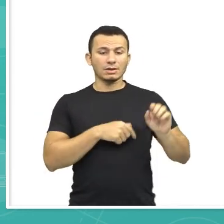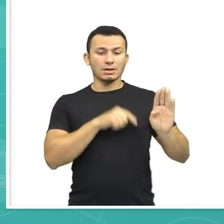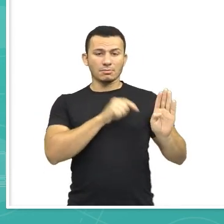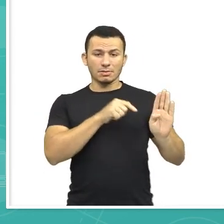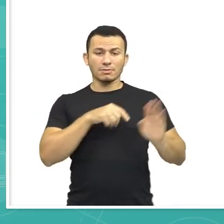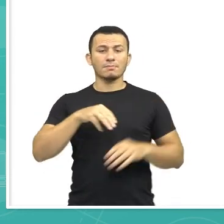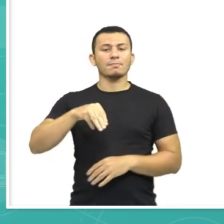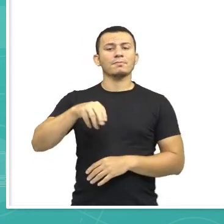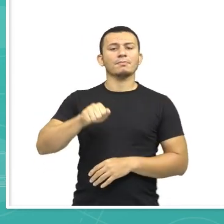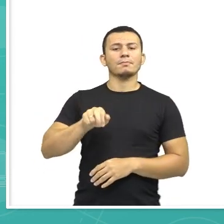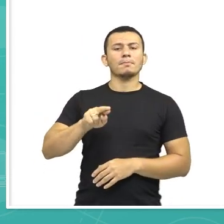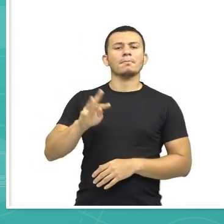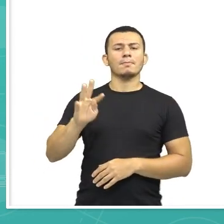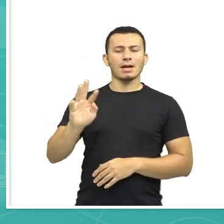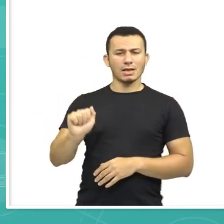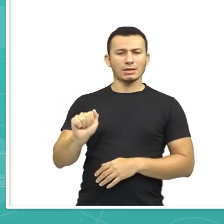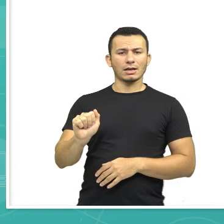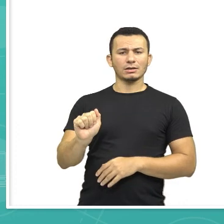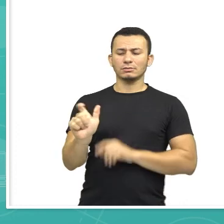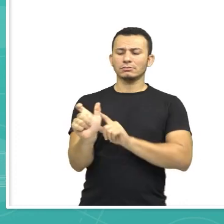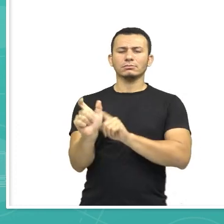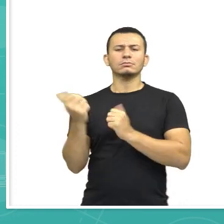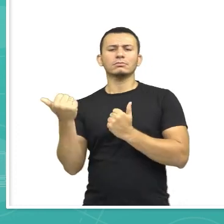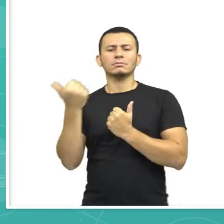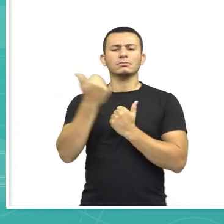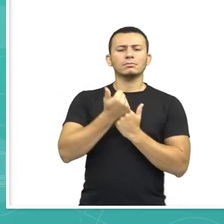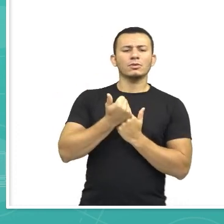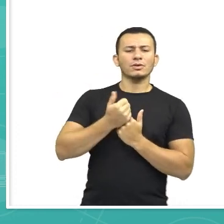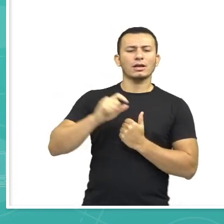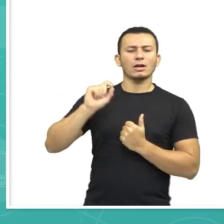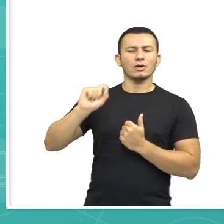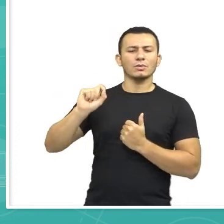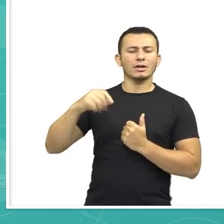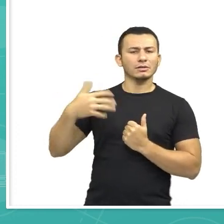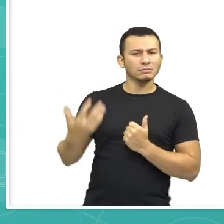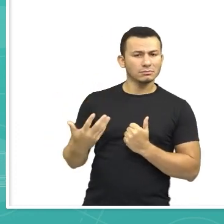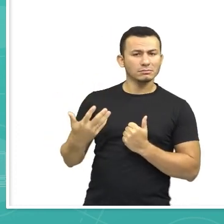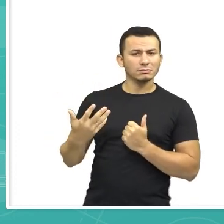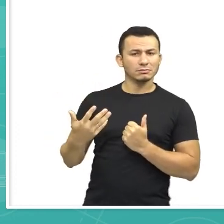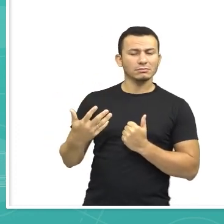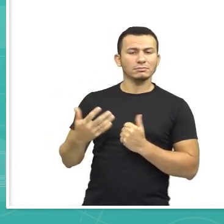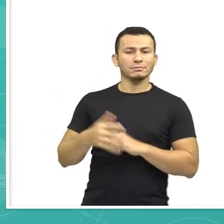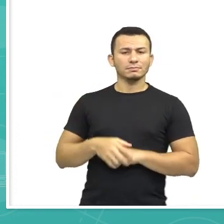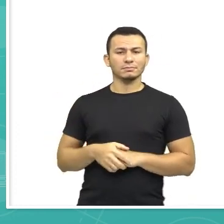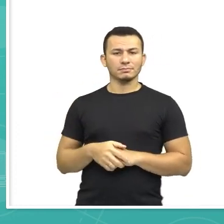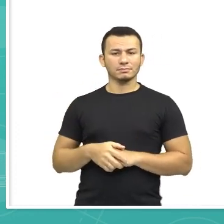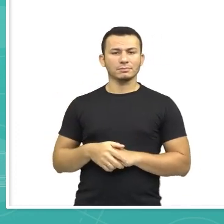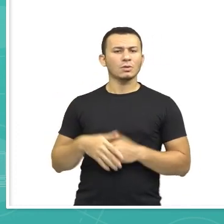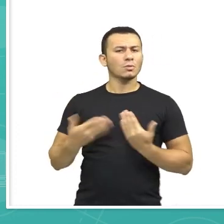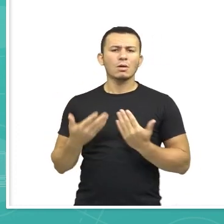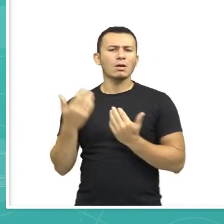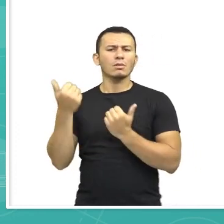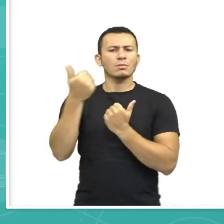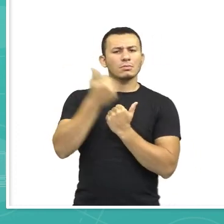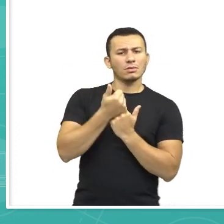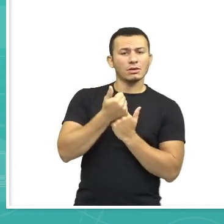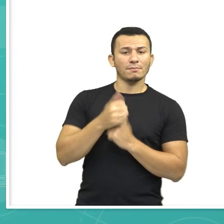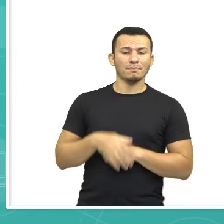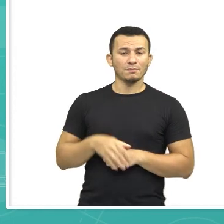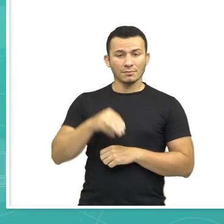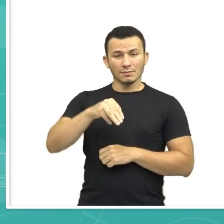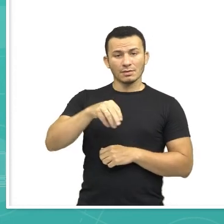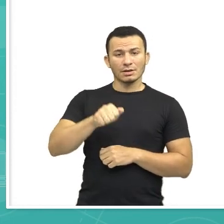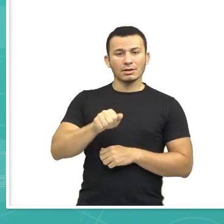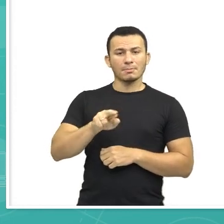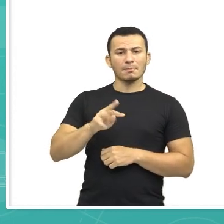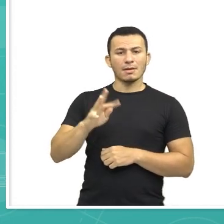isso? Substantivos. Muito bem, então do gênero feminino. Então nós vamos indicar aí, ó, Marta e sua amiga, vamos